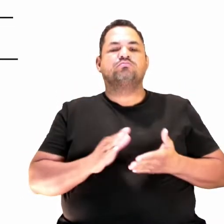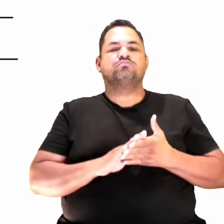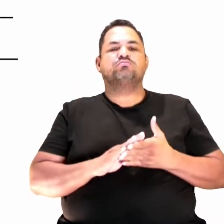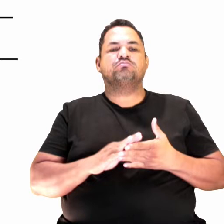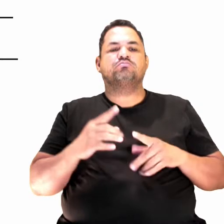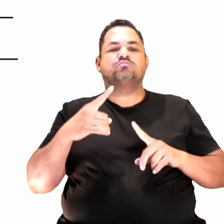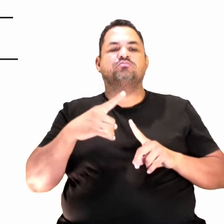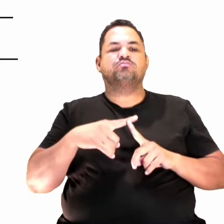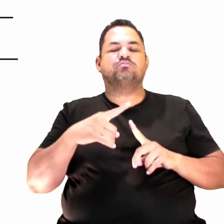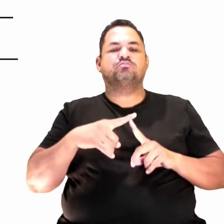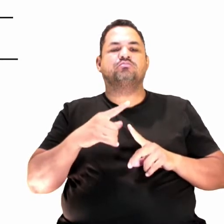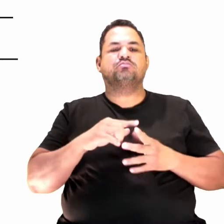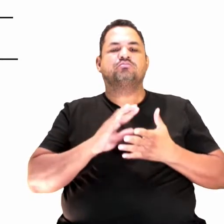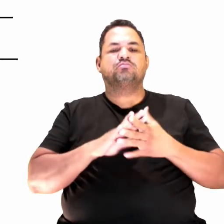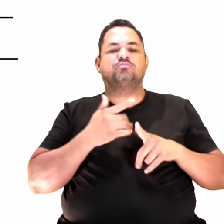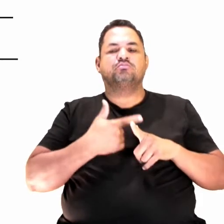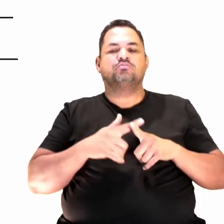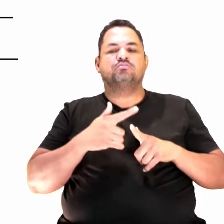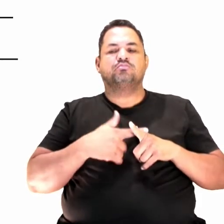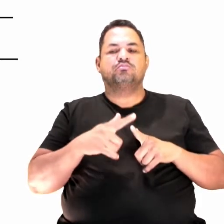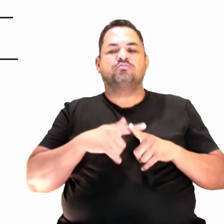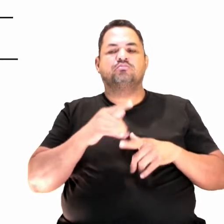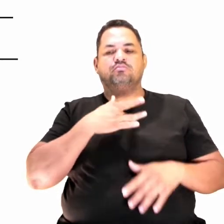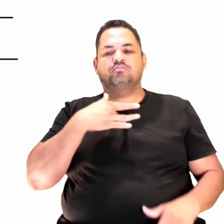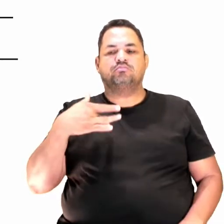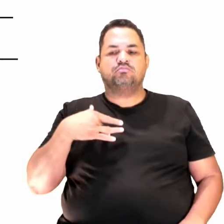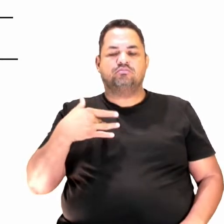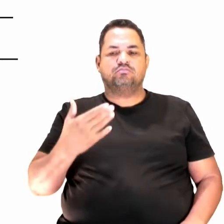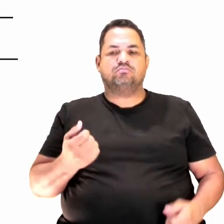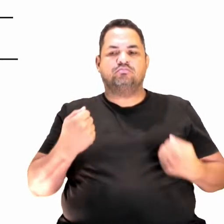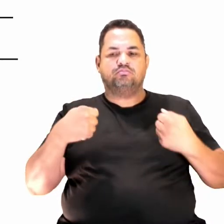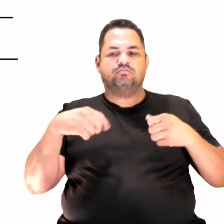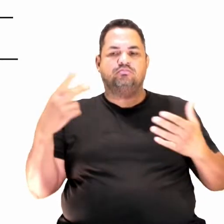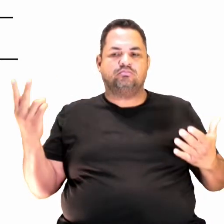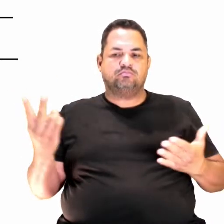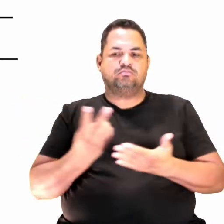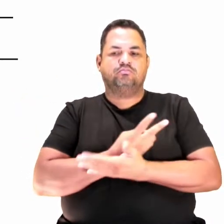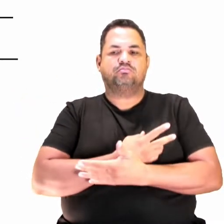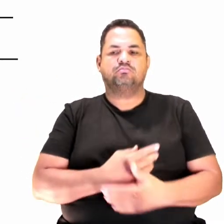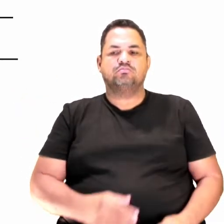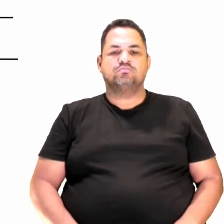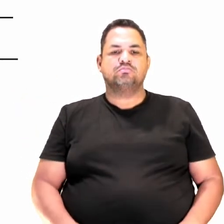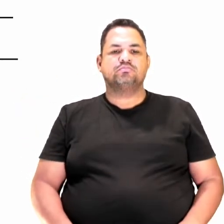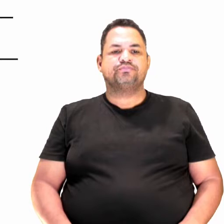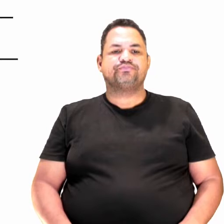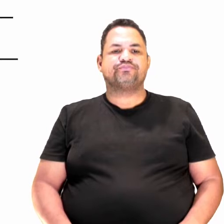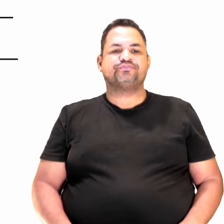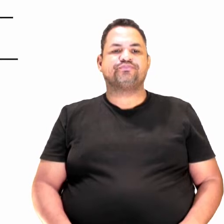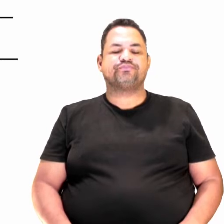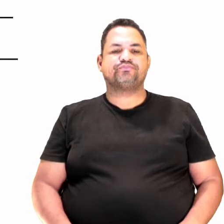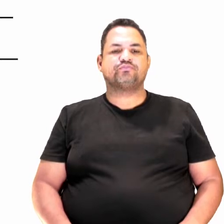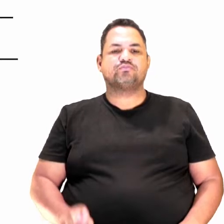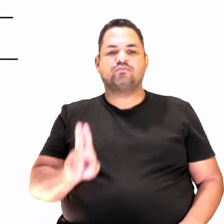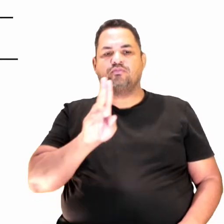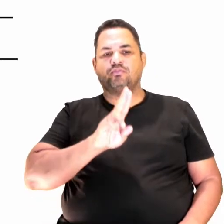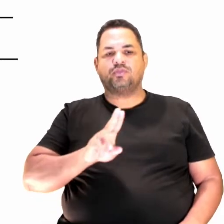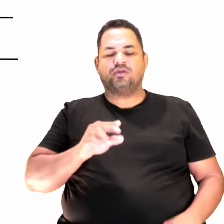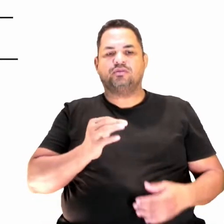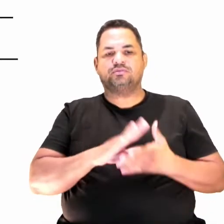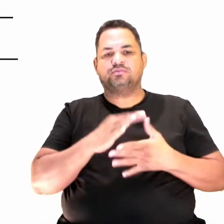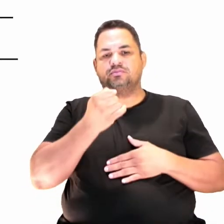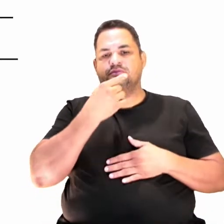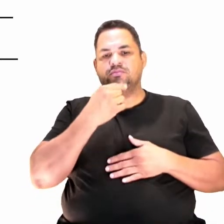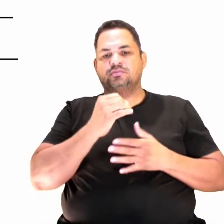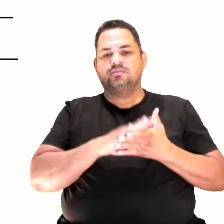Estou com essa palavra na cabeça. Distúrbio que use laxatives. Só